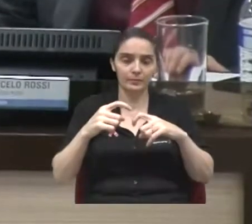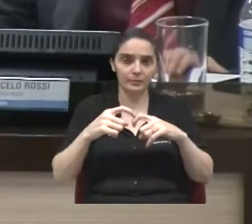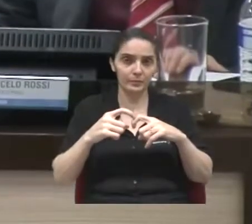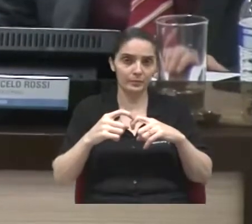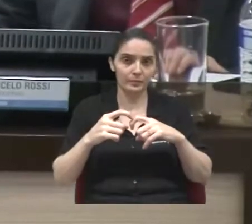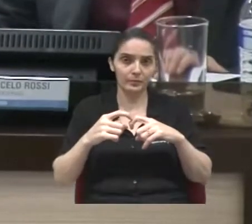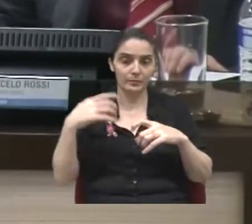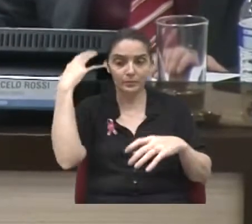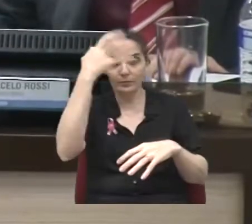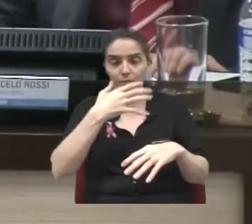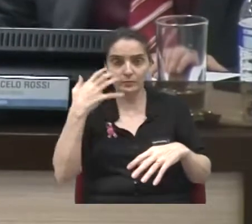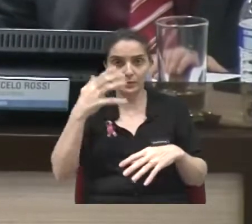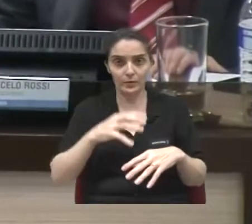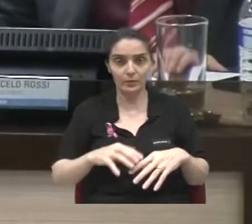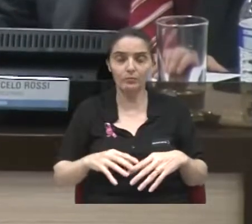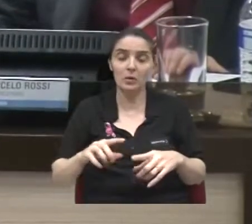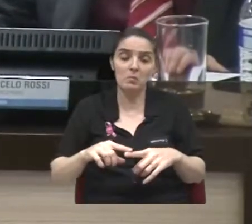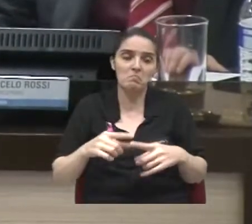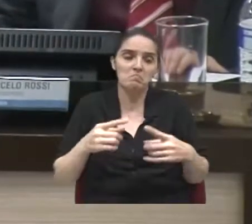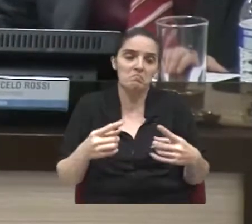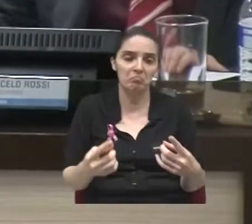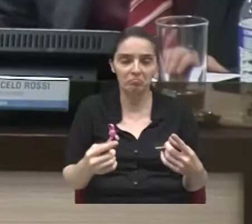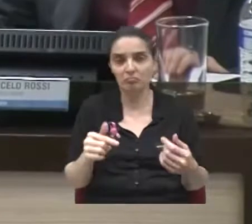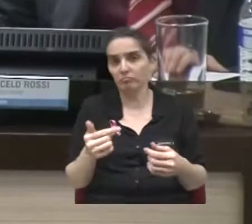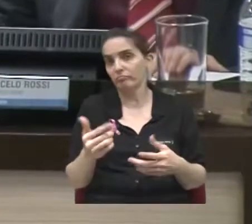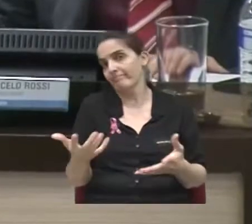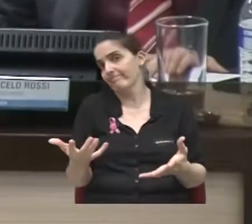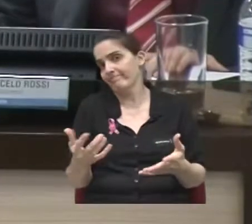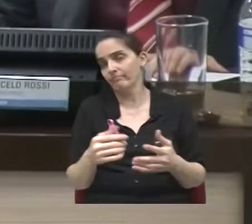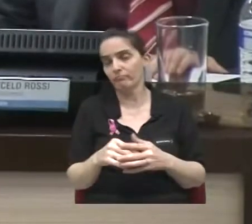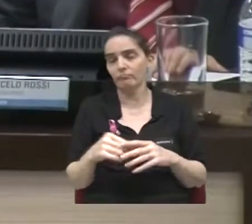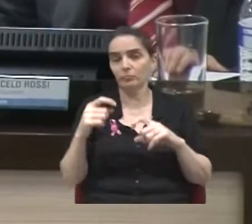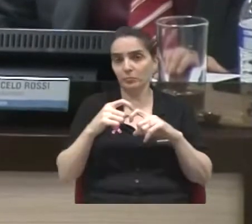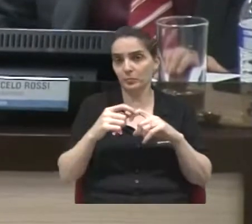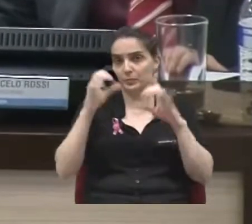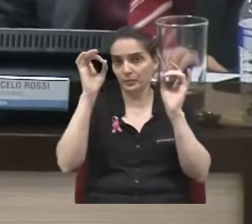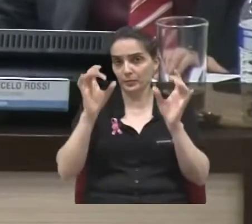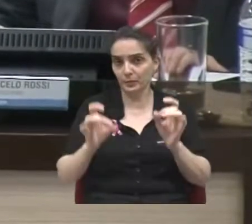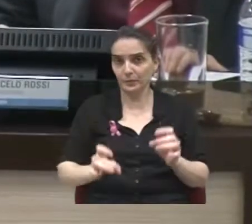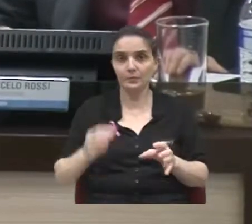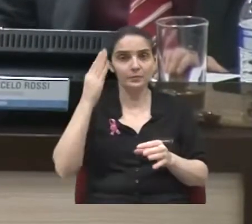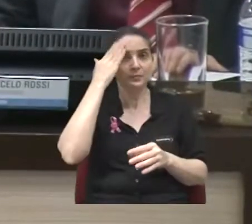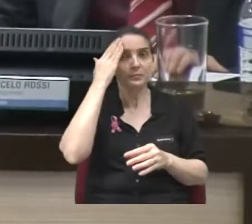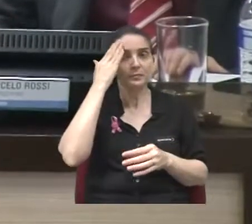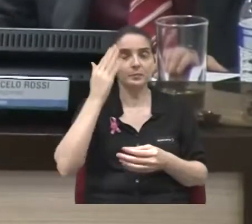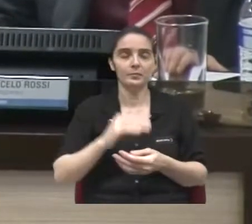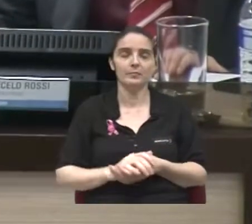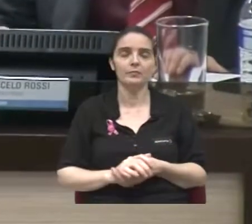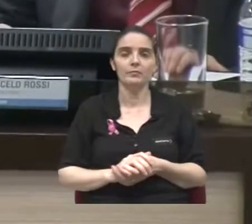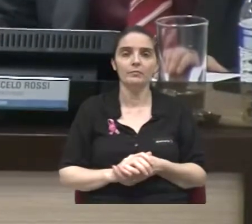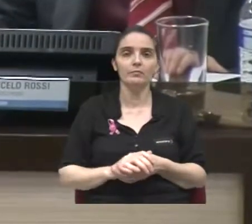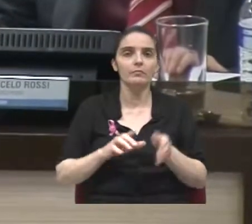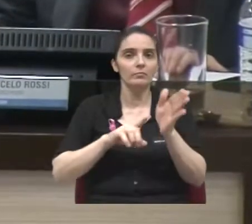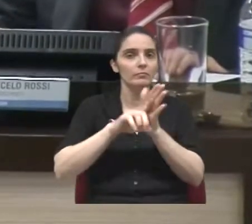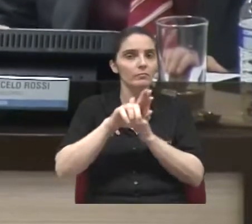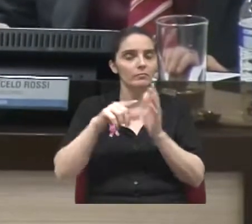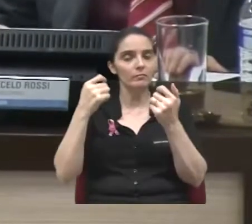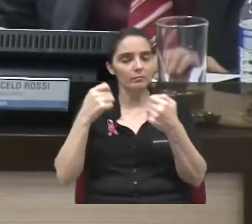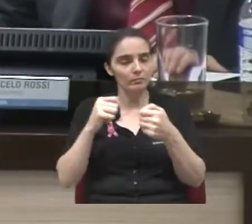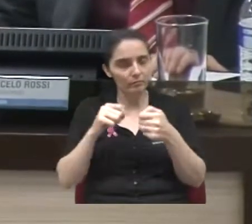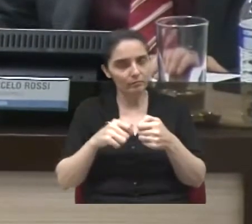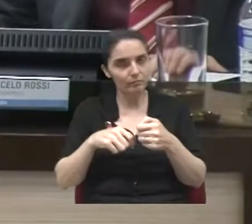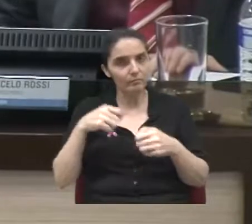esbarra nessa questão, principalmente do psiquiatra. Mas eu acho que é muito pertinente, sim, estarmos todos cobrando, né,